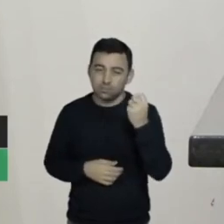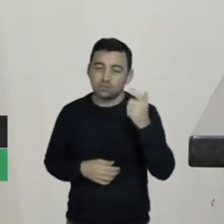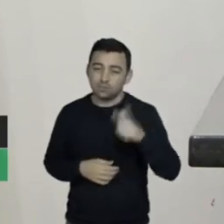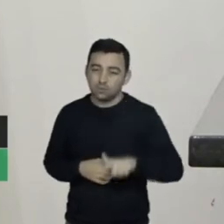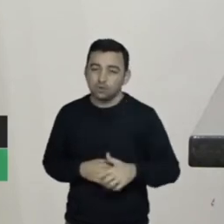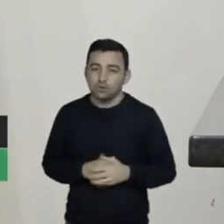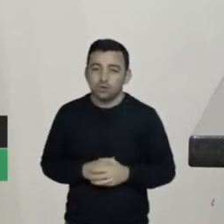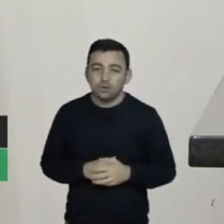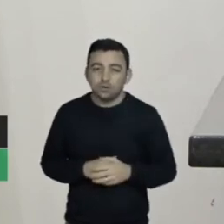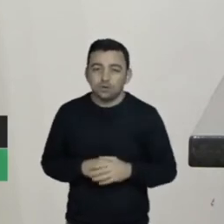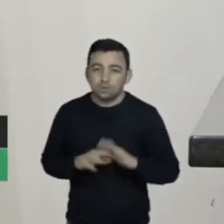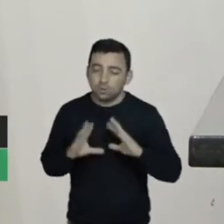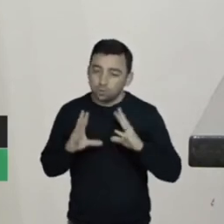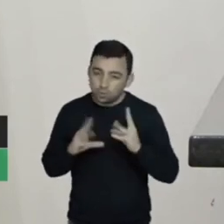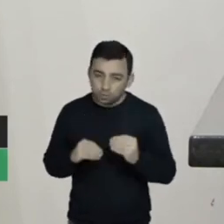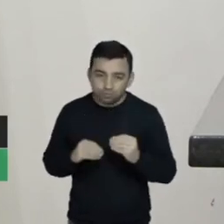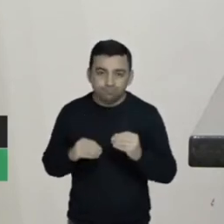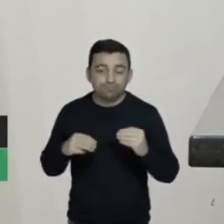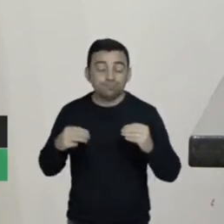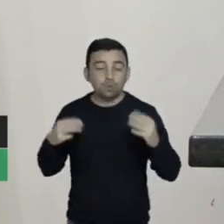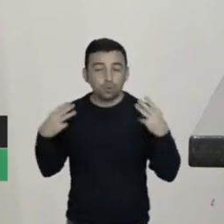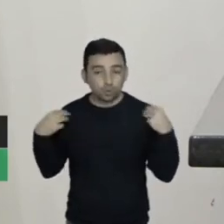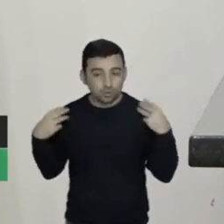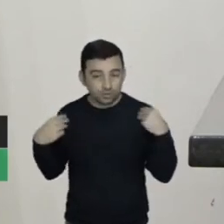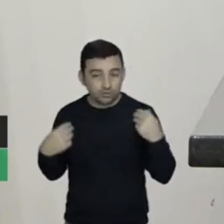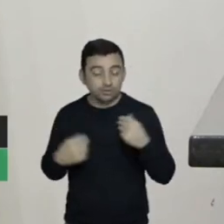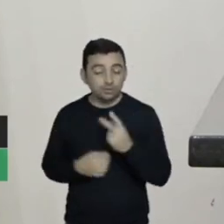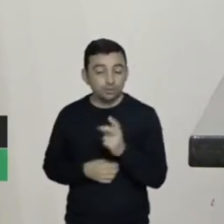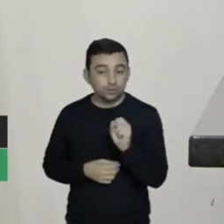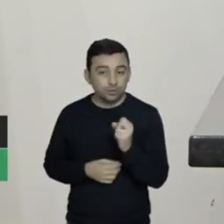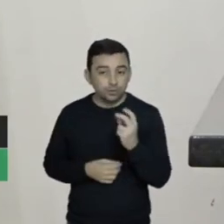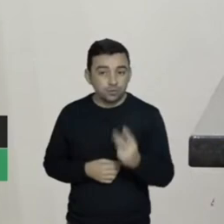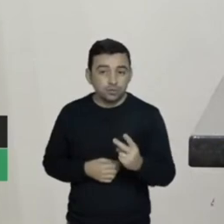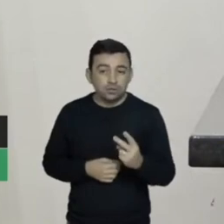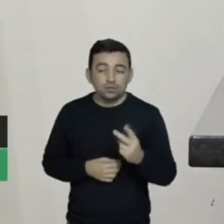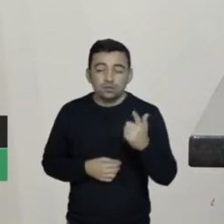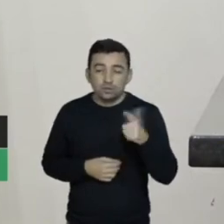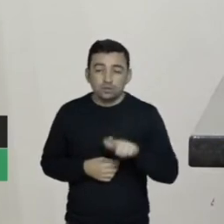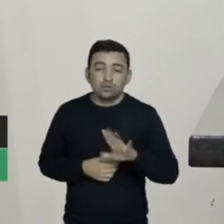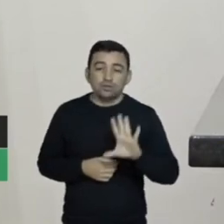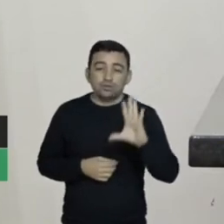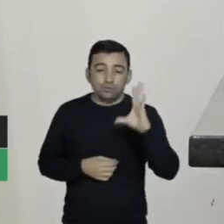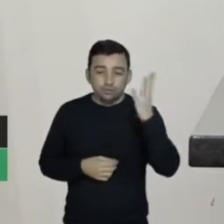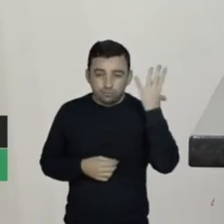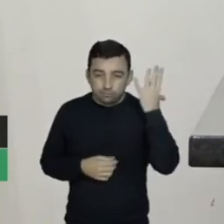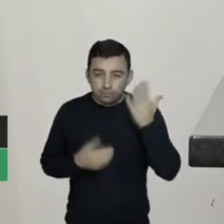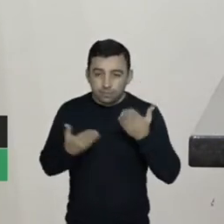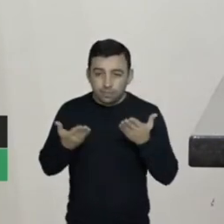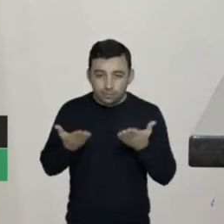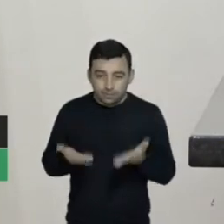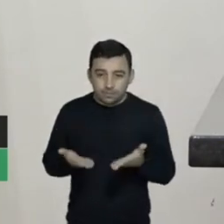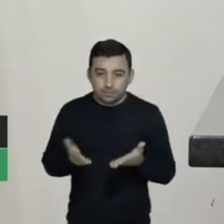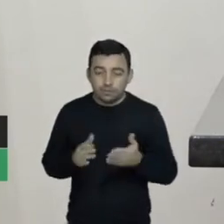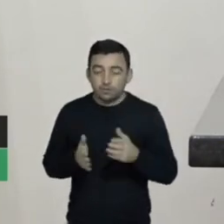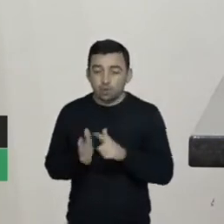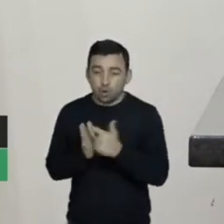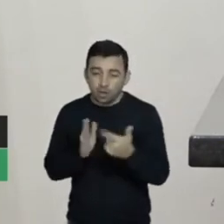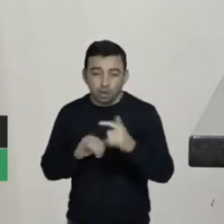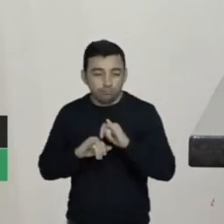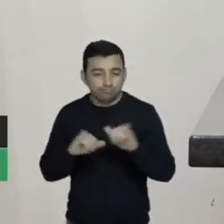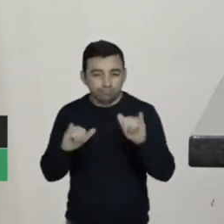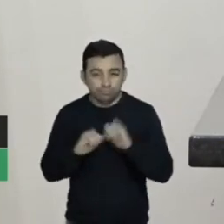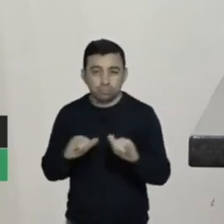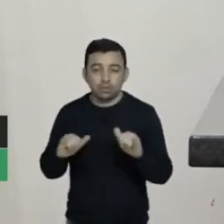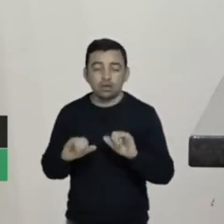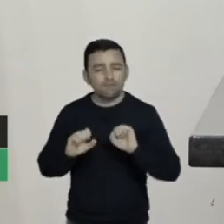aos motoristas da br-282 de mais uma tragédia que ocupa as páginas dos jornais para